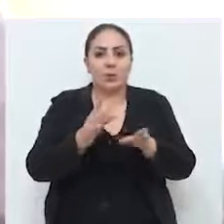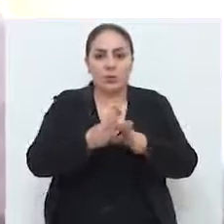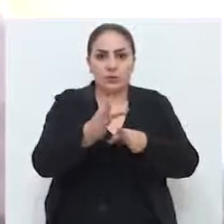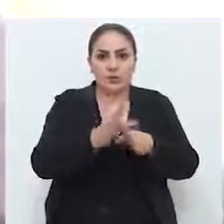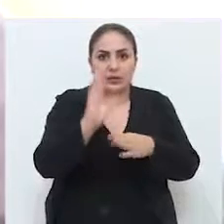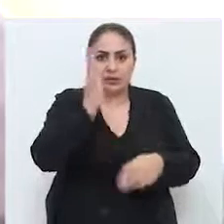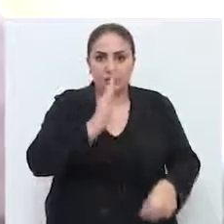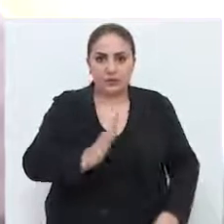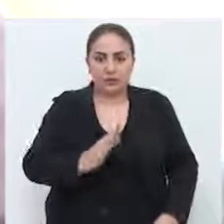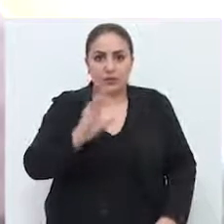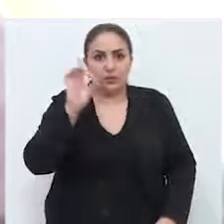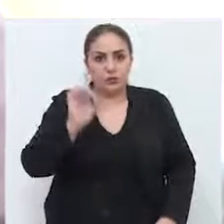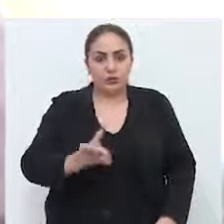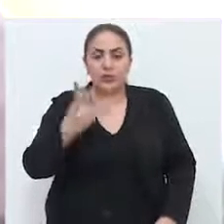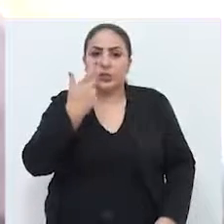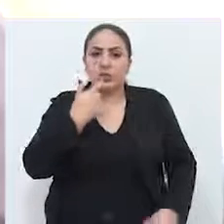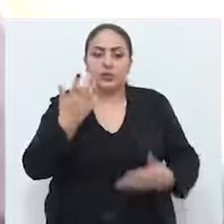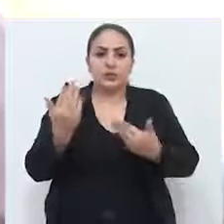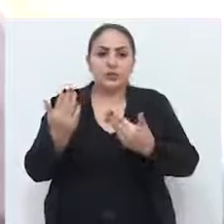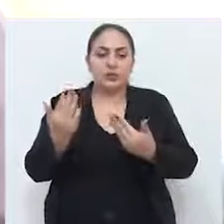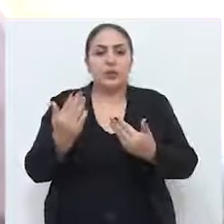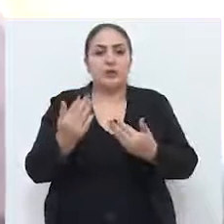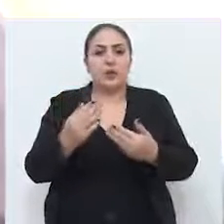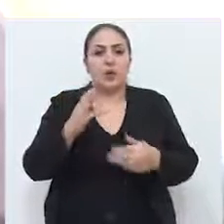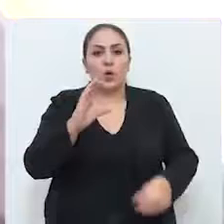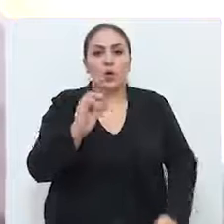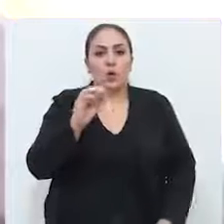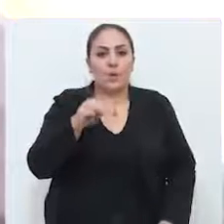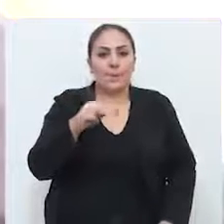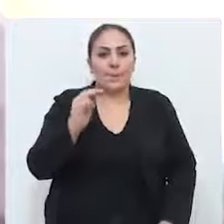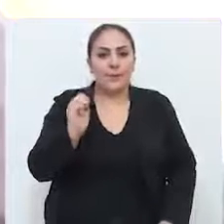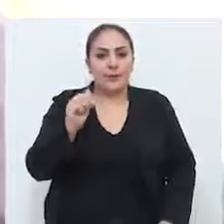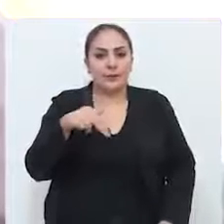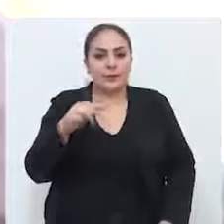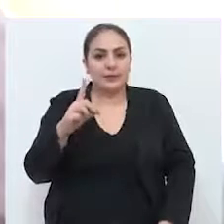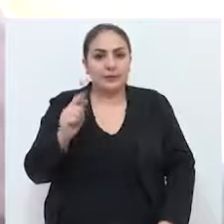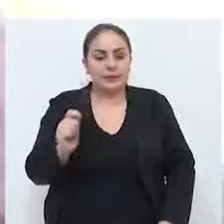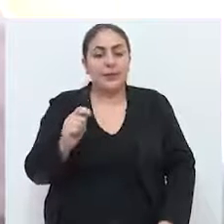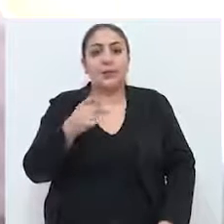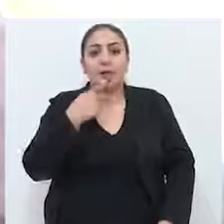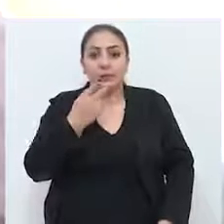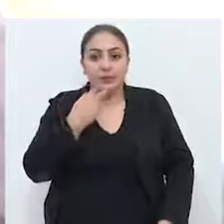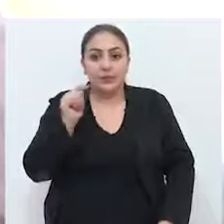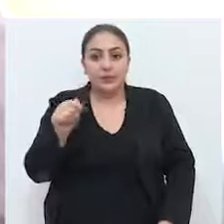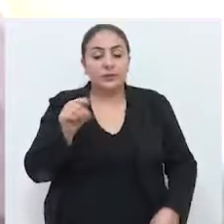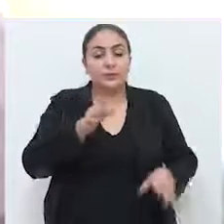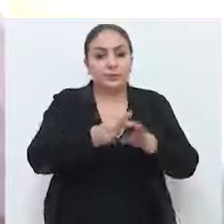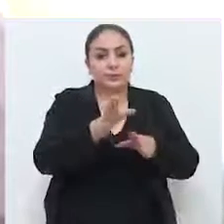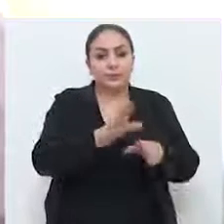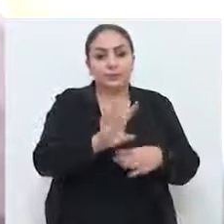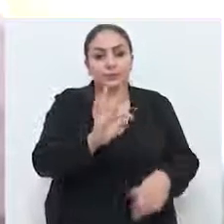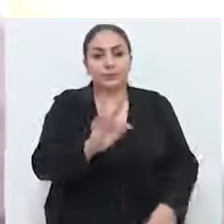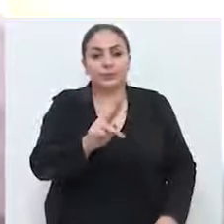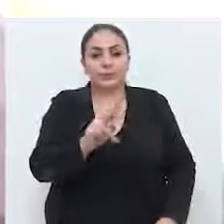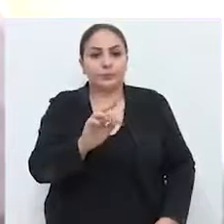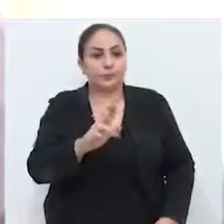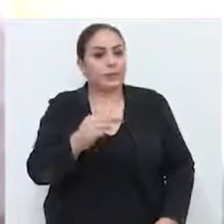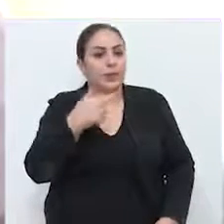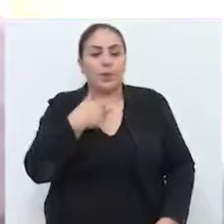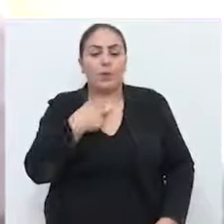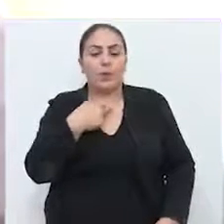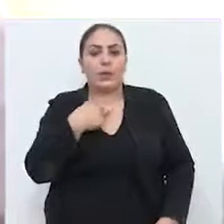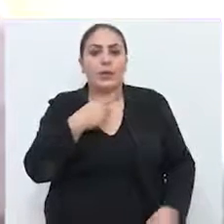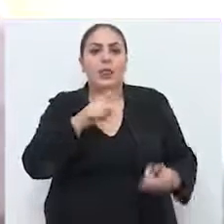Conforme o Conselho Nacional dos Direitos da Criança e Adolescentes, o CONANDA, estabelece que o Conselho Tutelar não pode